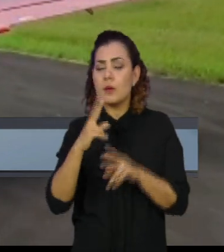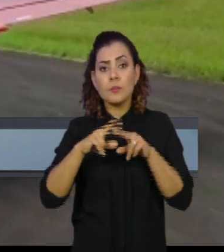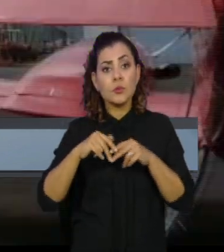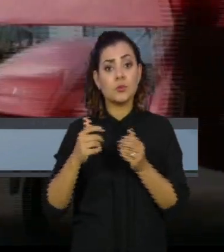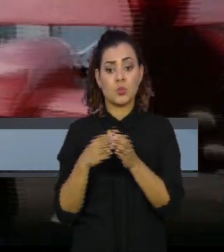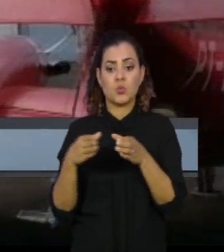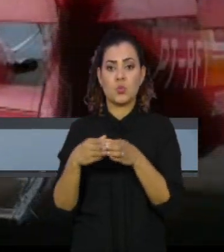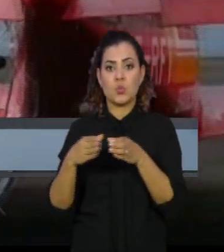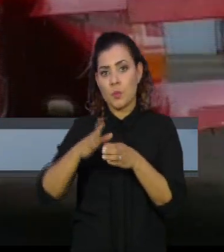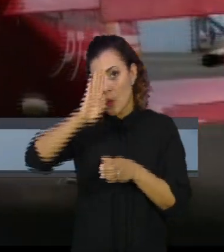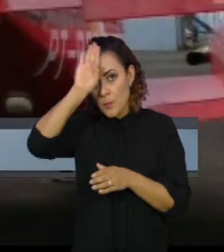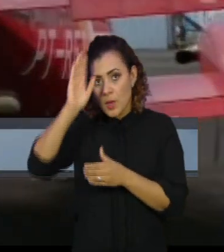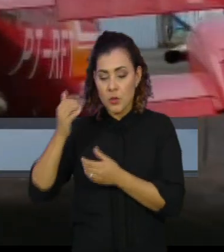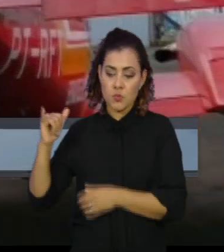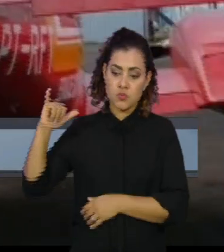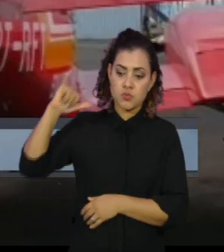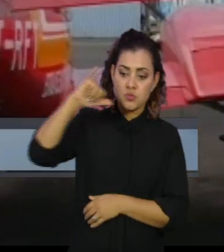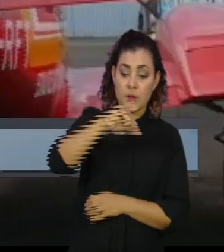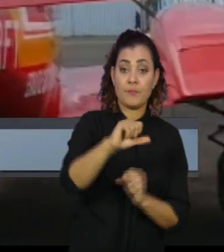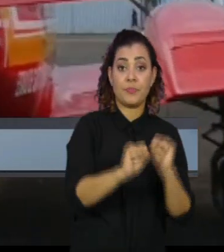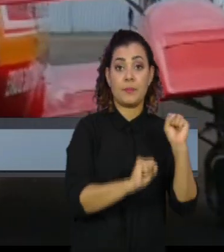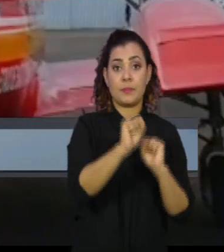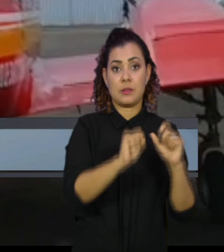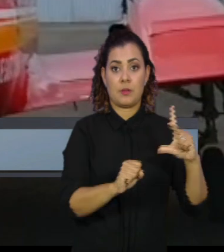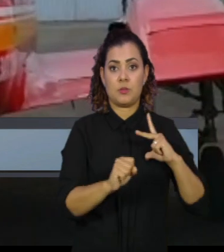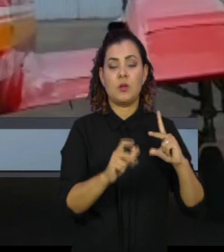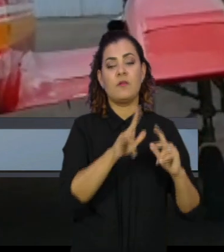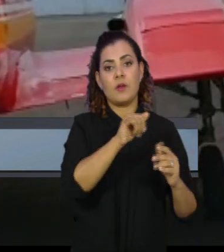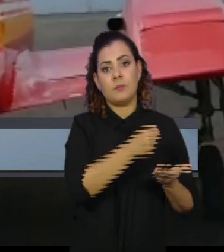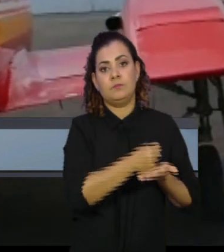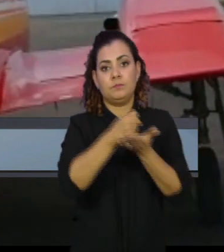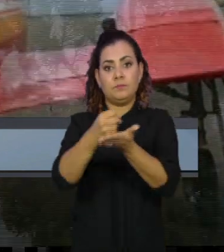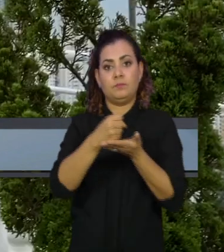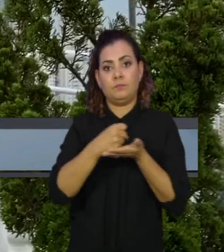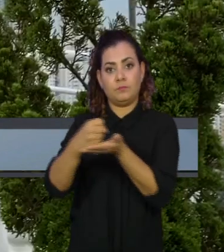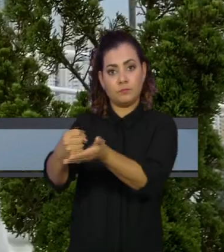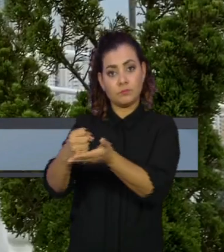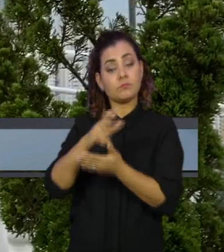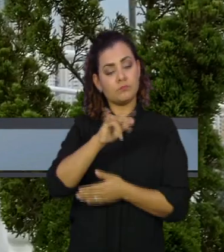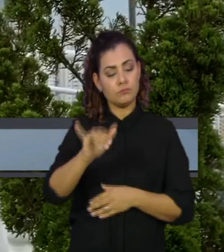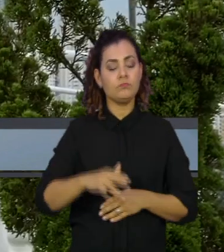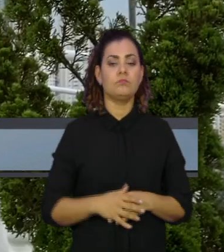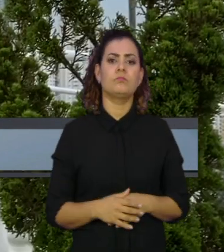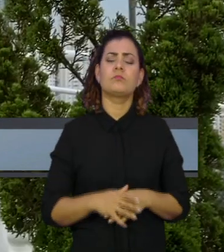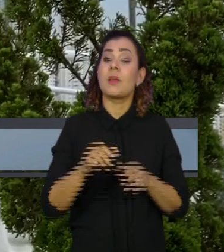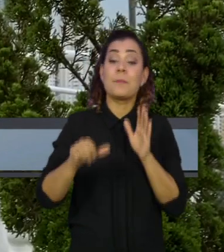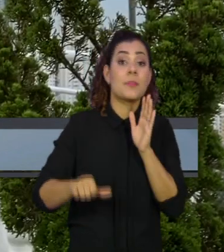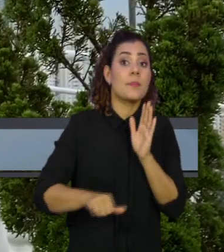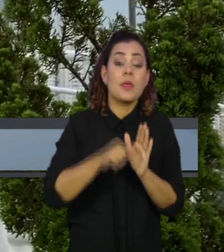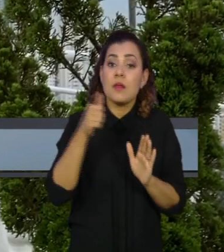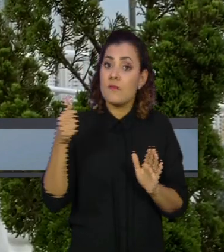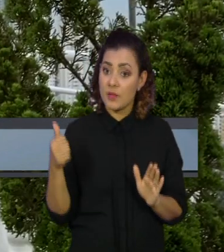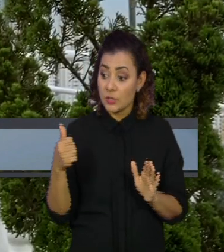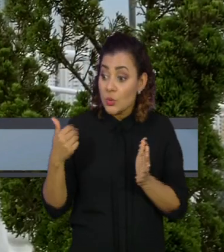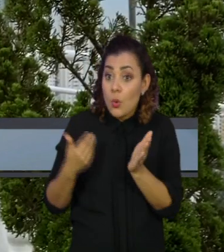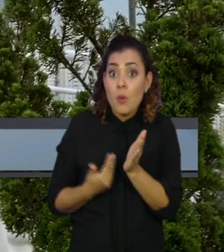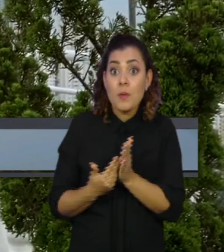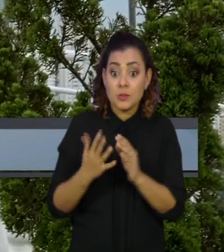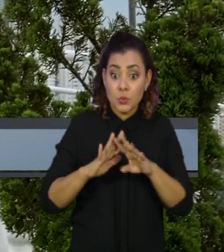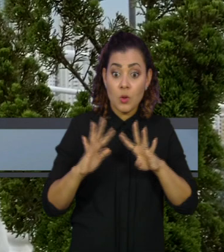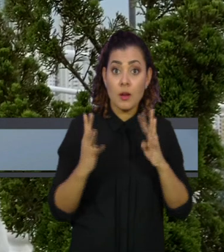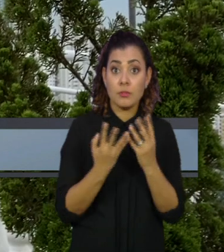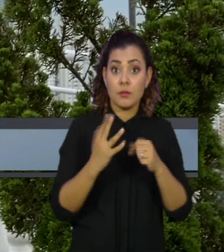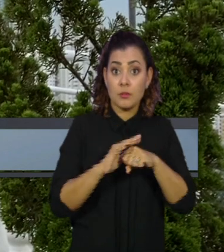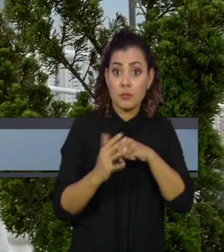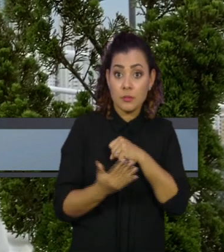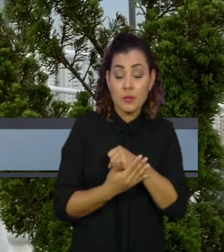de Bombeiros e de uma empresa terceirizada farão o transporte dos pacientes. Essa é a primeira vez desde o início da pandemia que